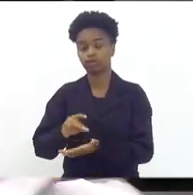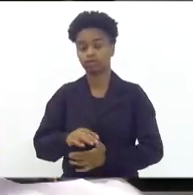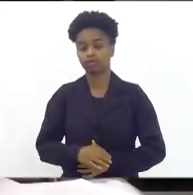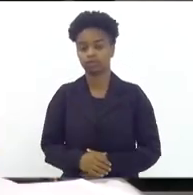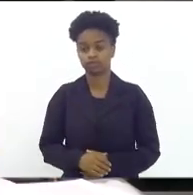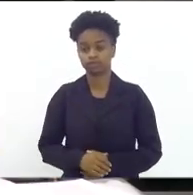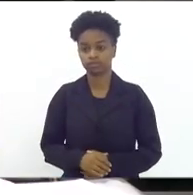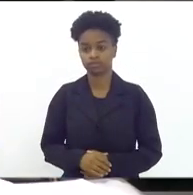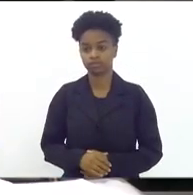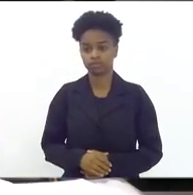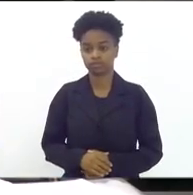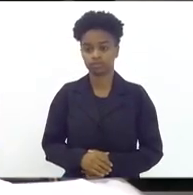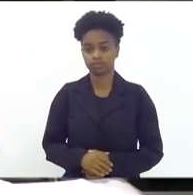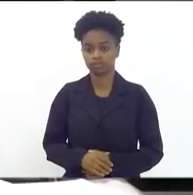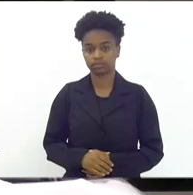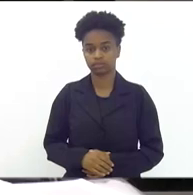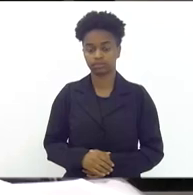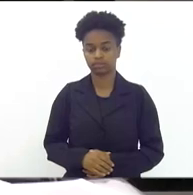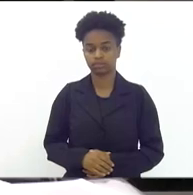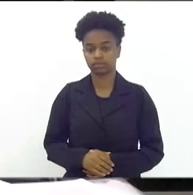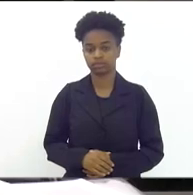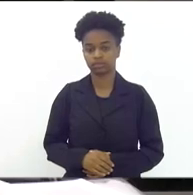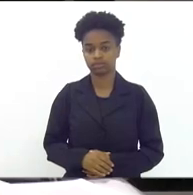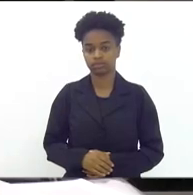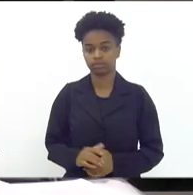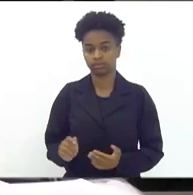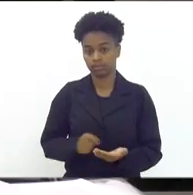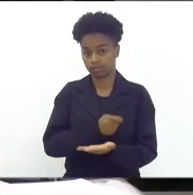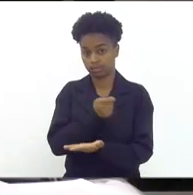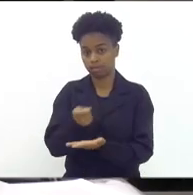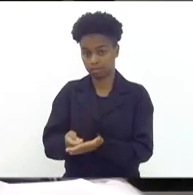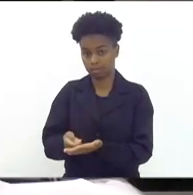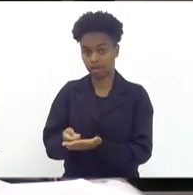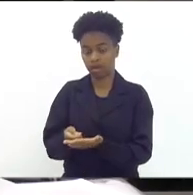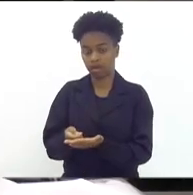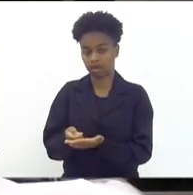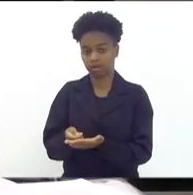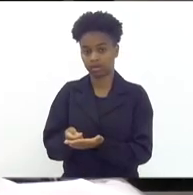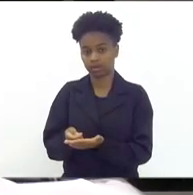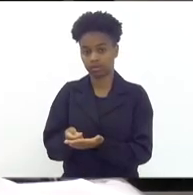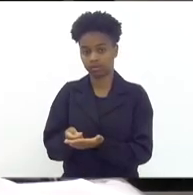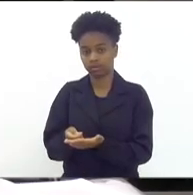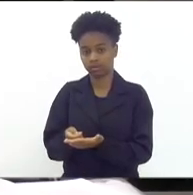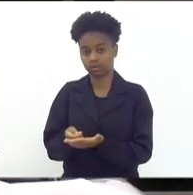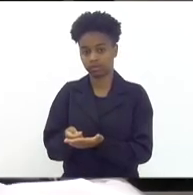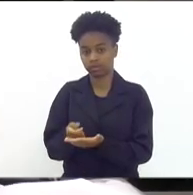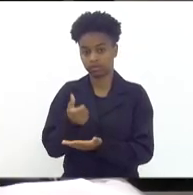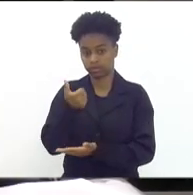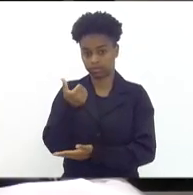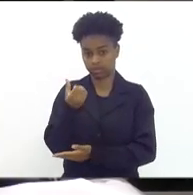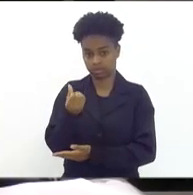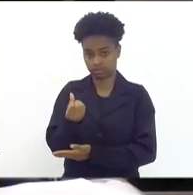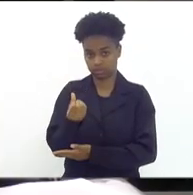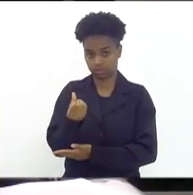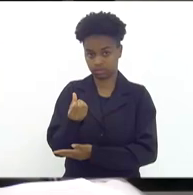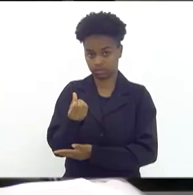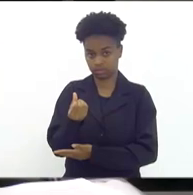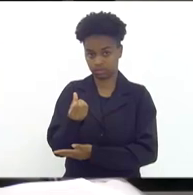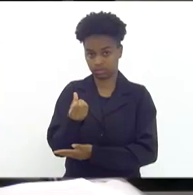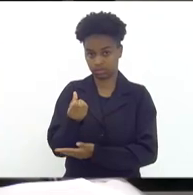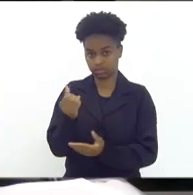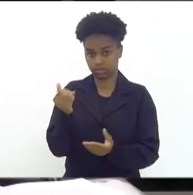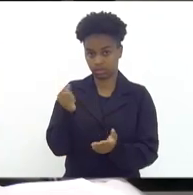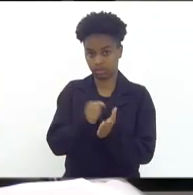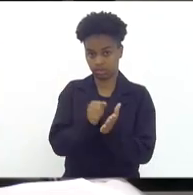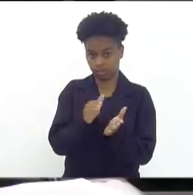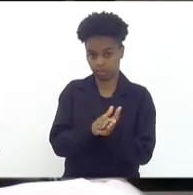foram pagas foram efetivamente pagas 16 apenas 16 dessas multas foram